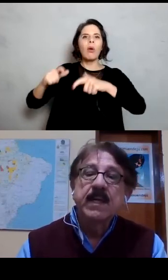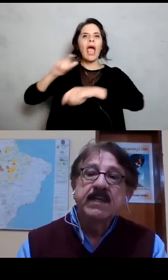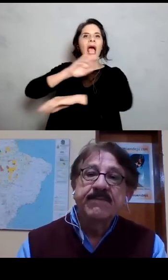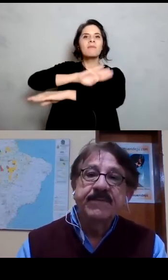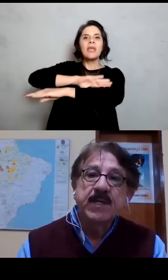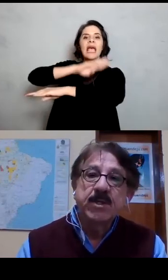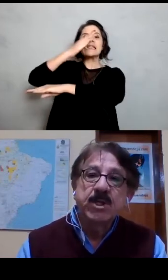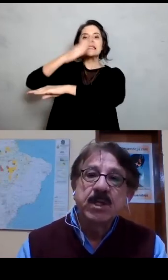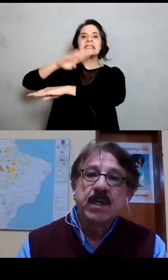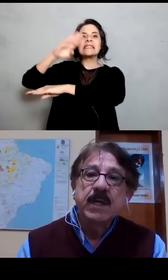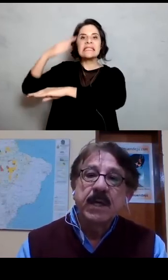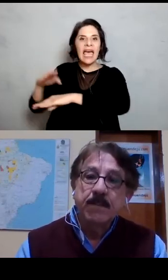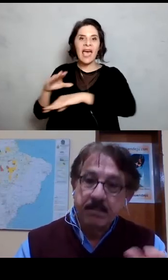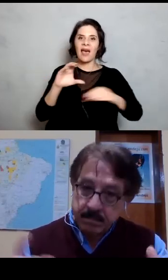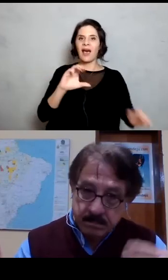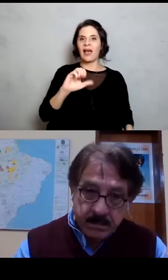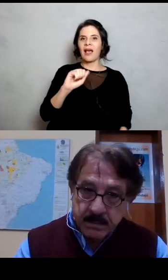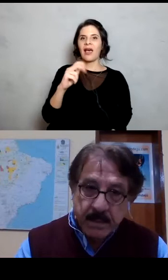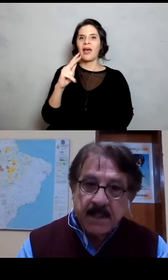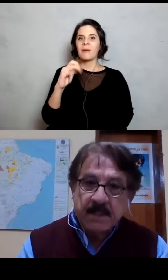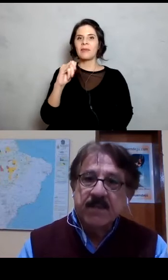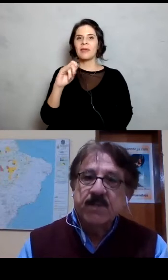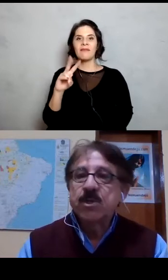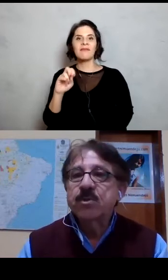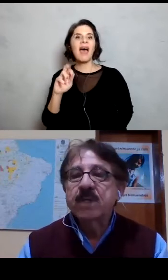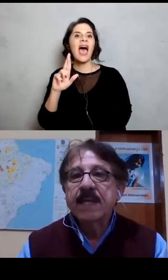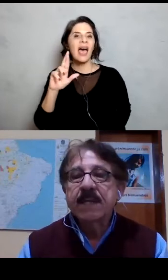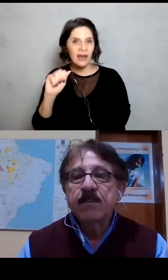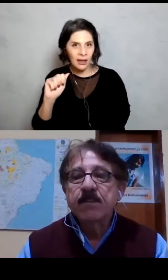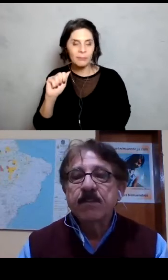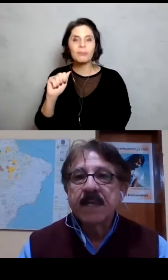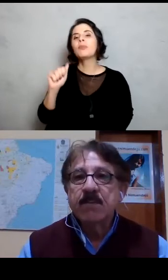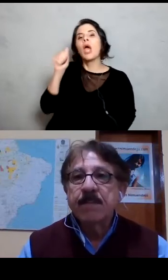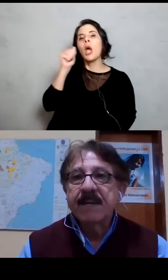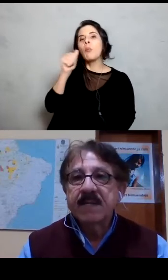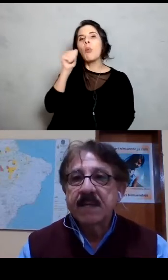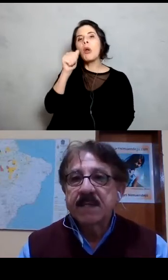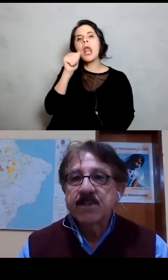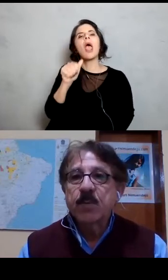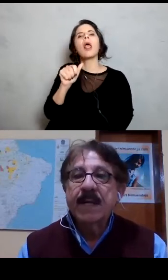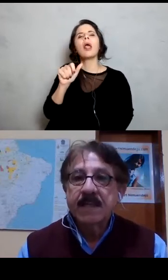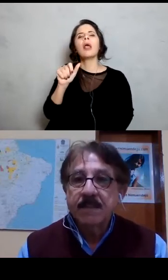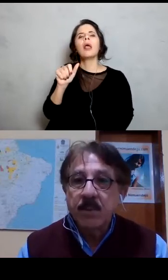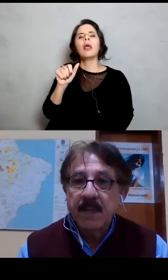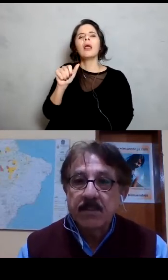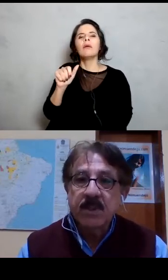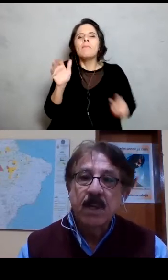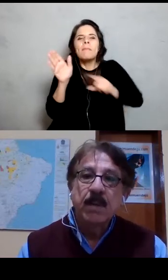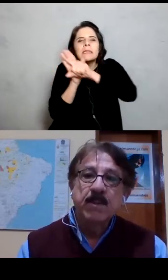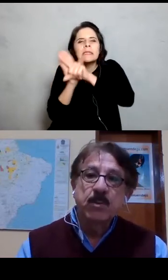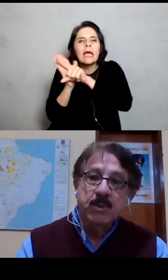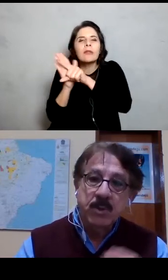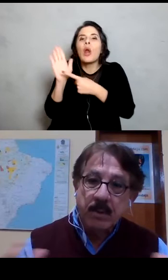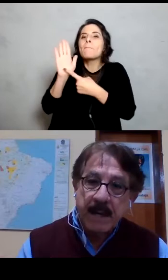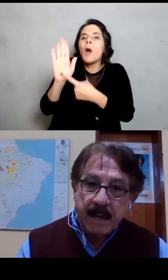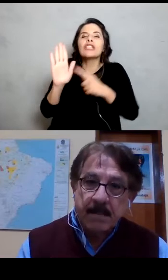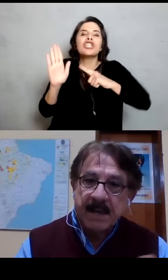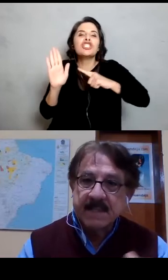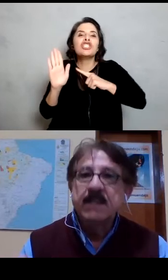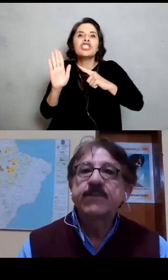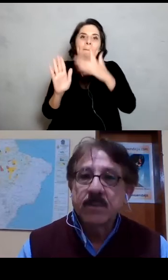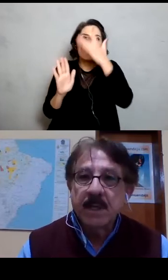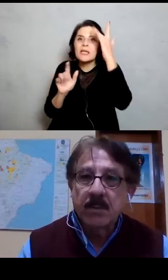antropóloga, defende que vestígios lá demonstrariam uma presença de 40 mil anos. Mas como isso não